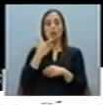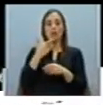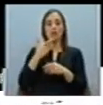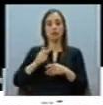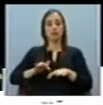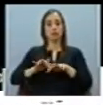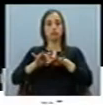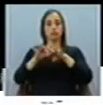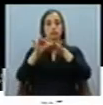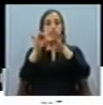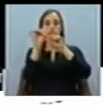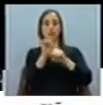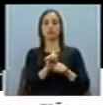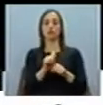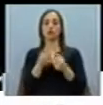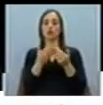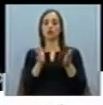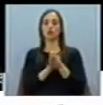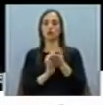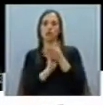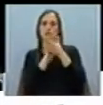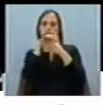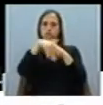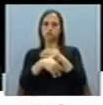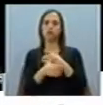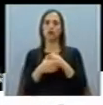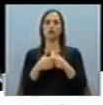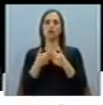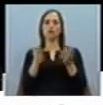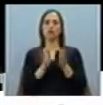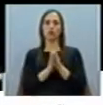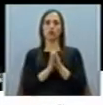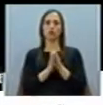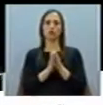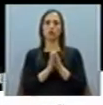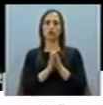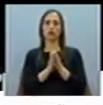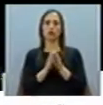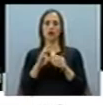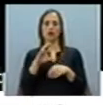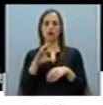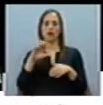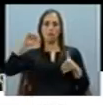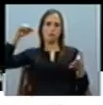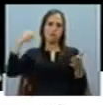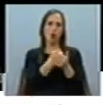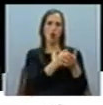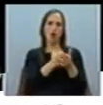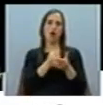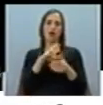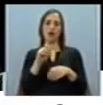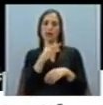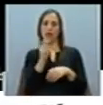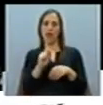Mercúrio, ou seja, todos os vulcões que teve, todas as crateras de impacto que teve, contribuíram também para a formação dessa crosta,